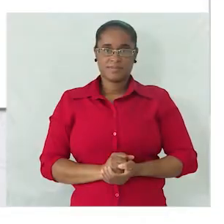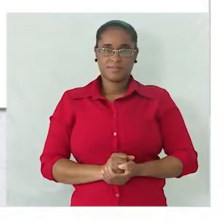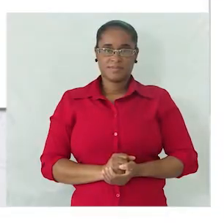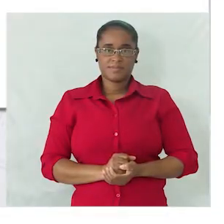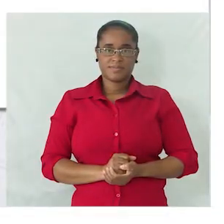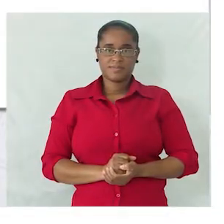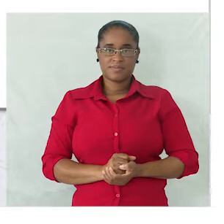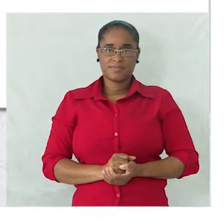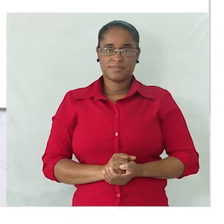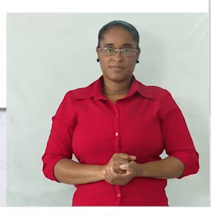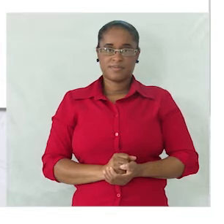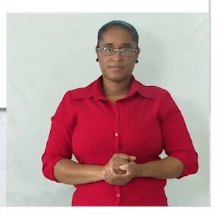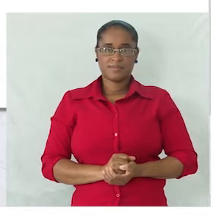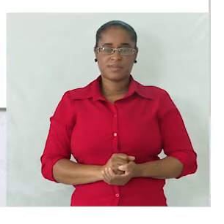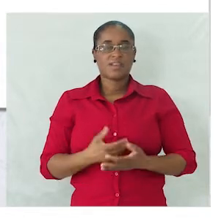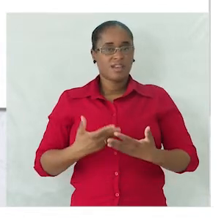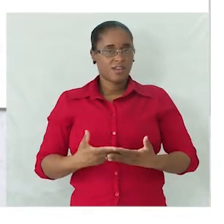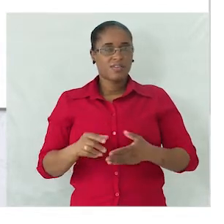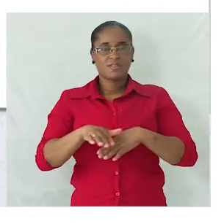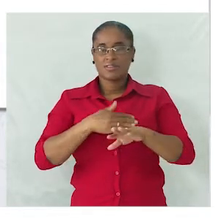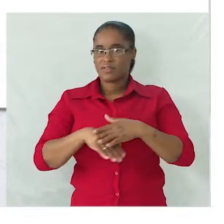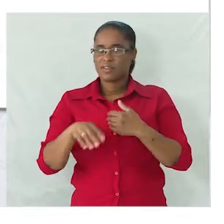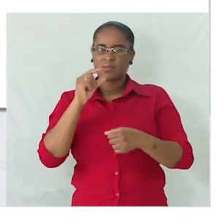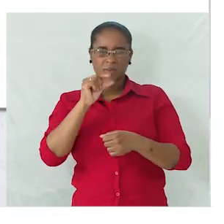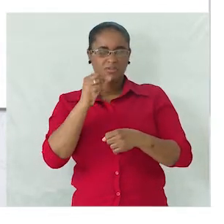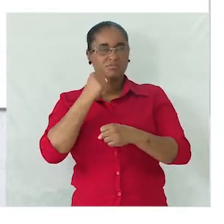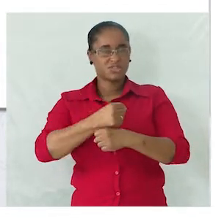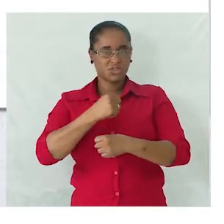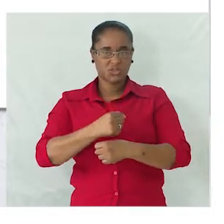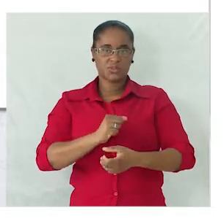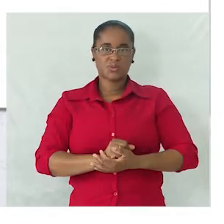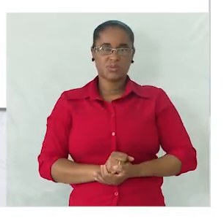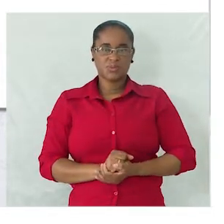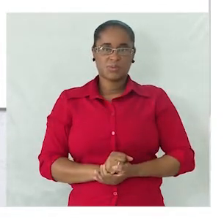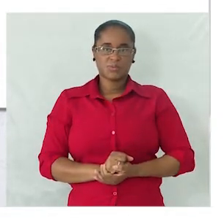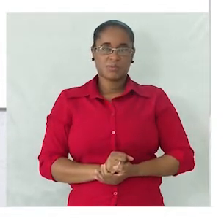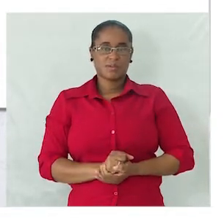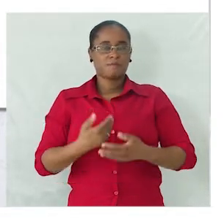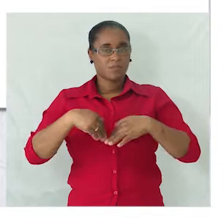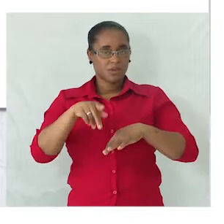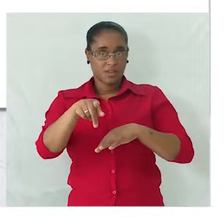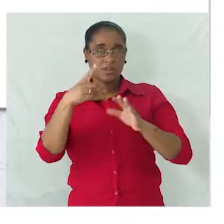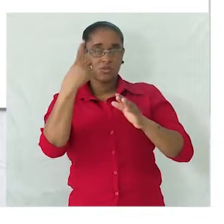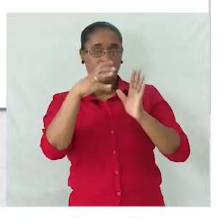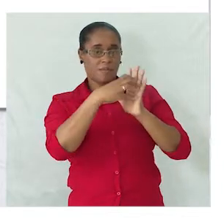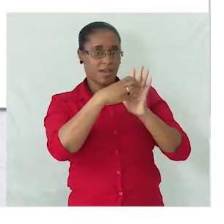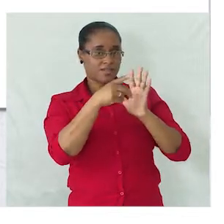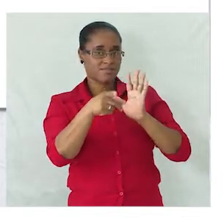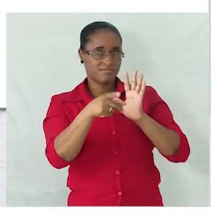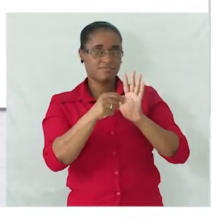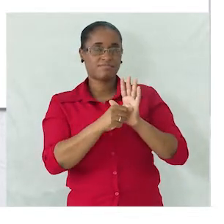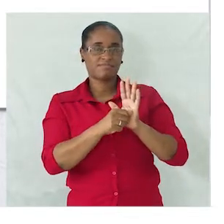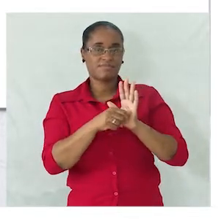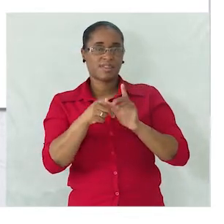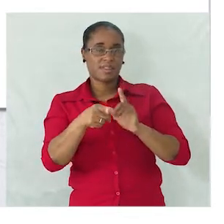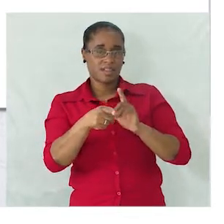Vamos fazer um pequeno exercício nós temos aqui uma imagem e a